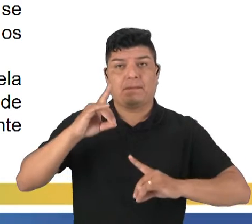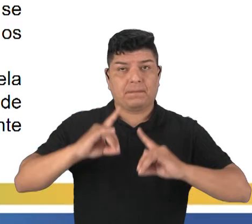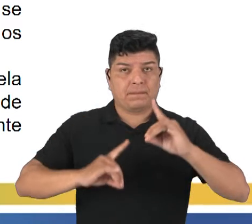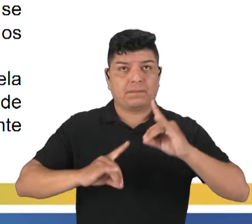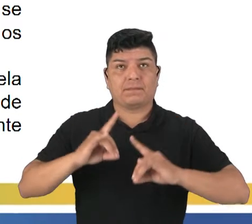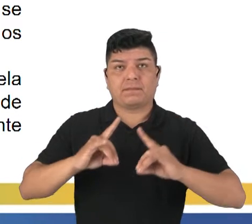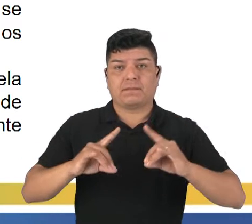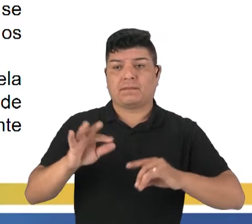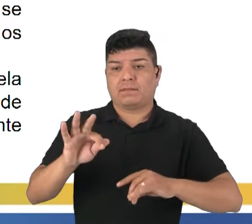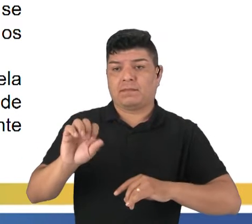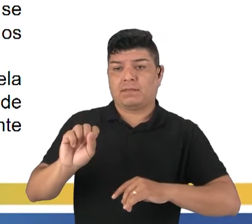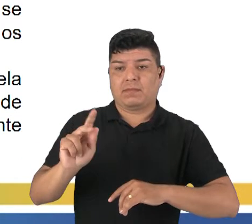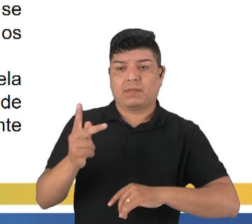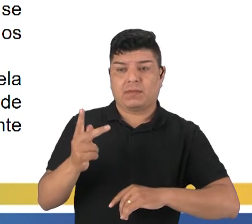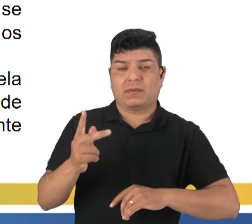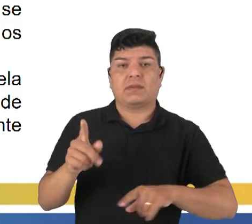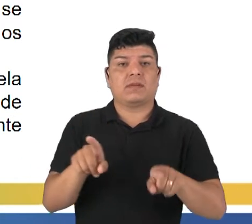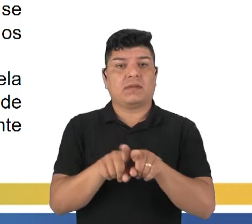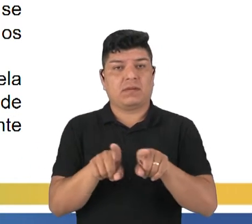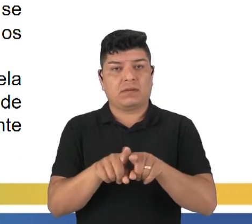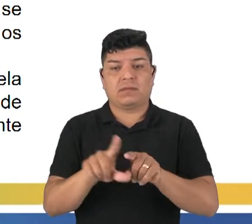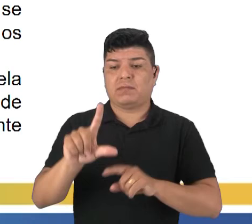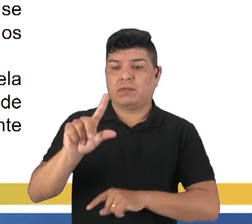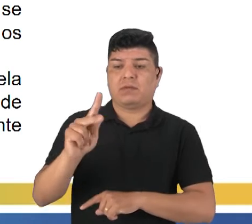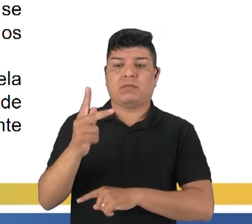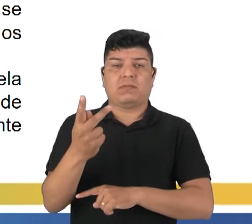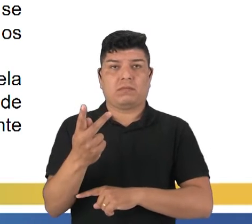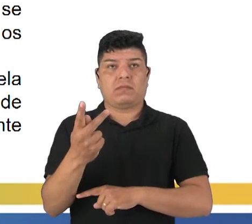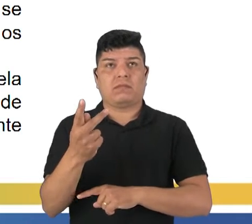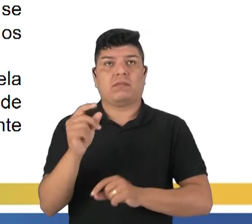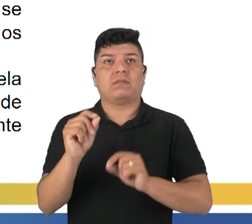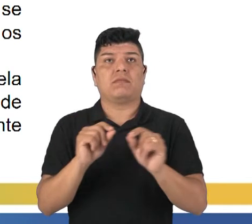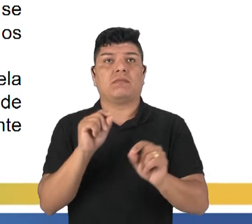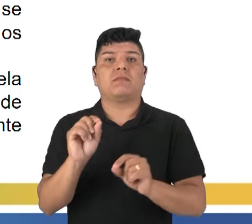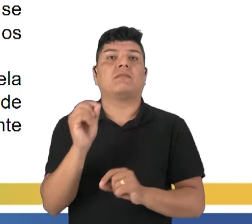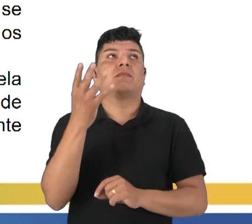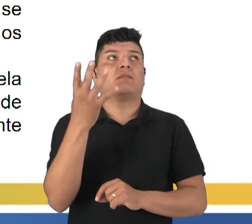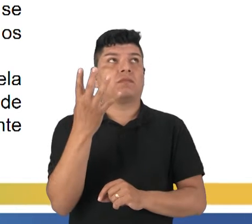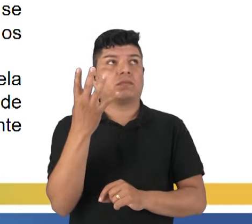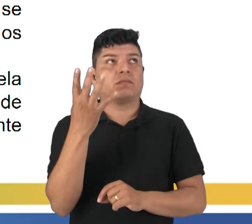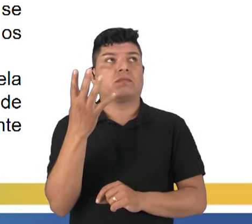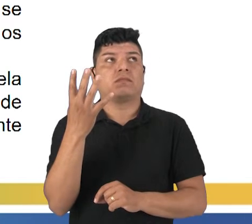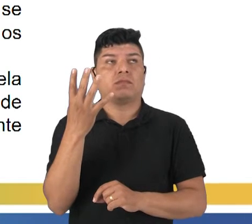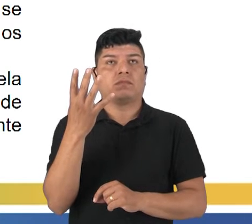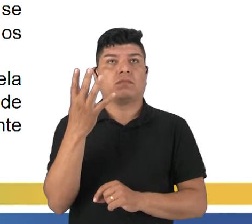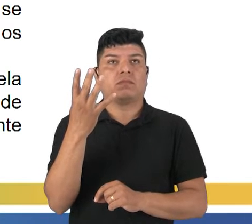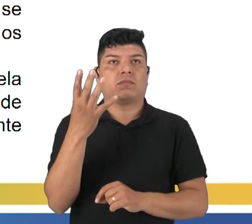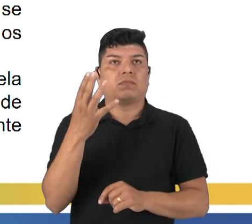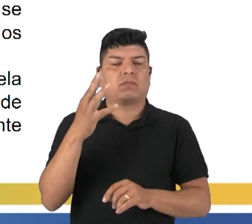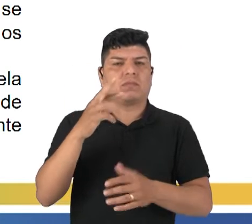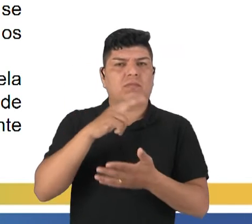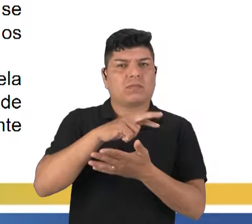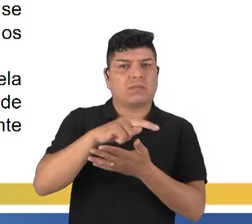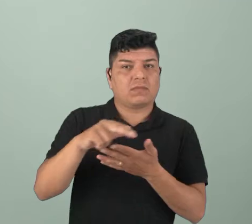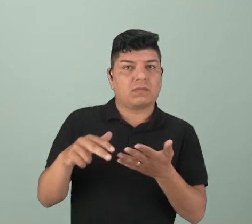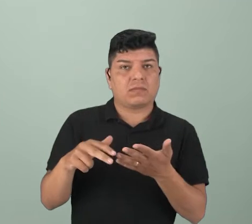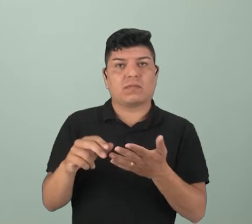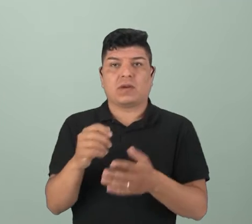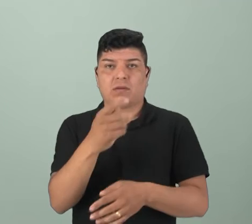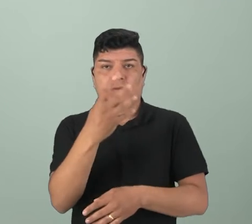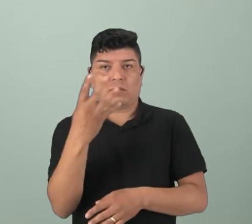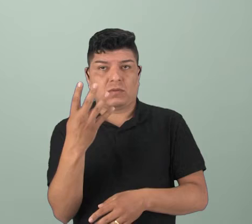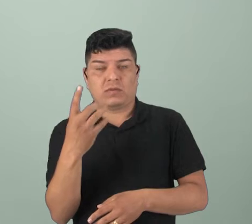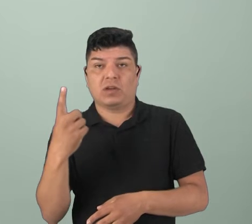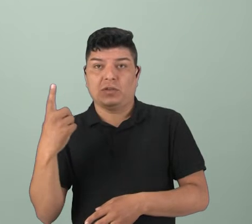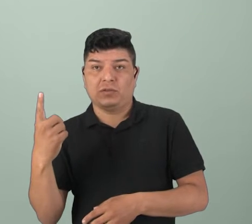né, o FSH e o LH, eles atuam de forma, eles são variáveis. A quantidade